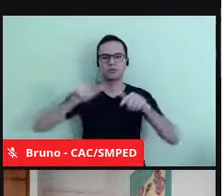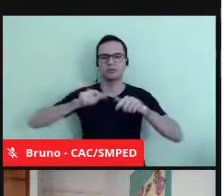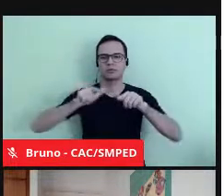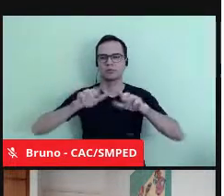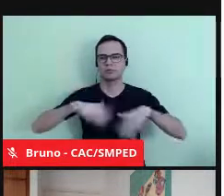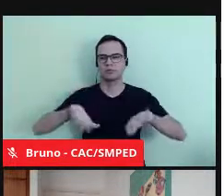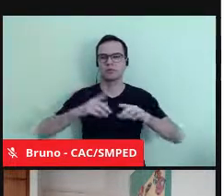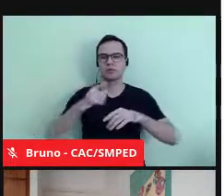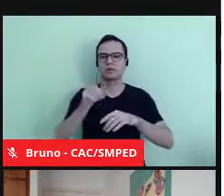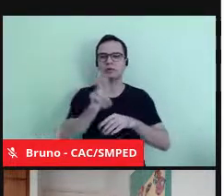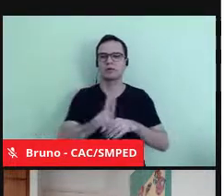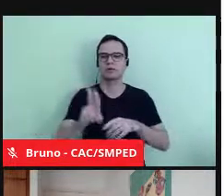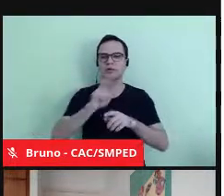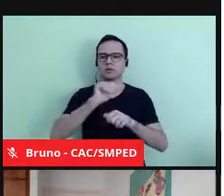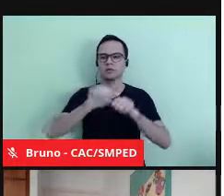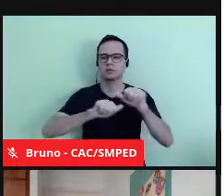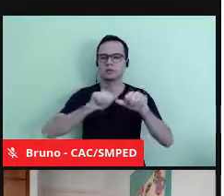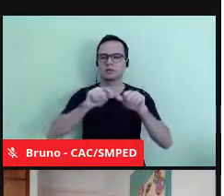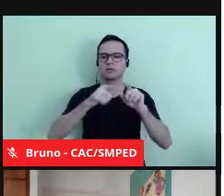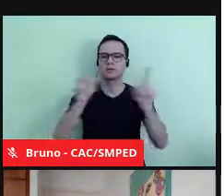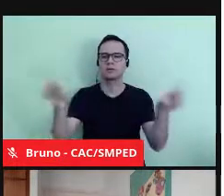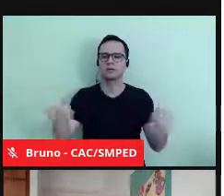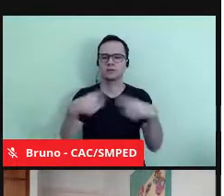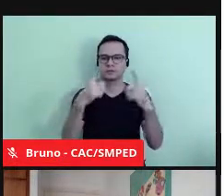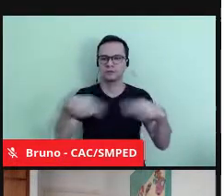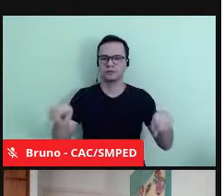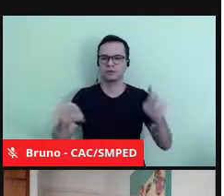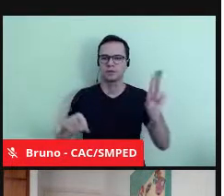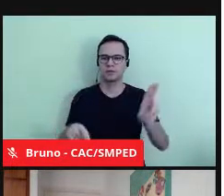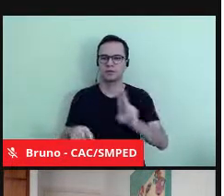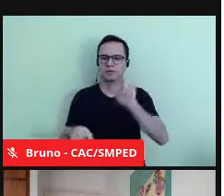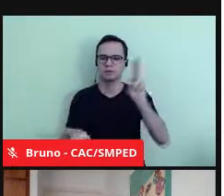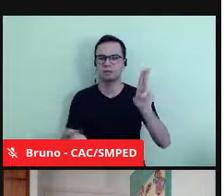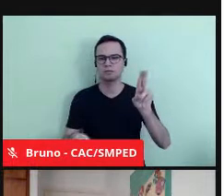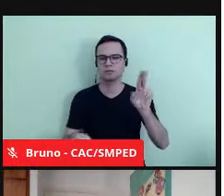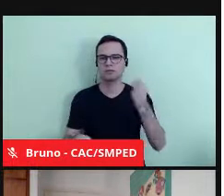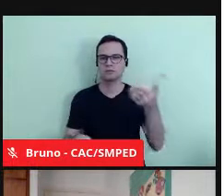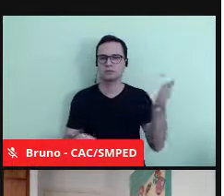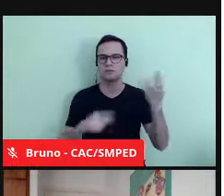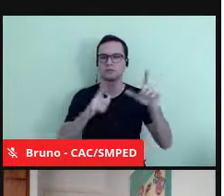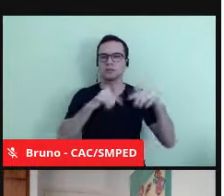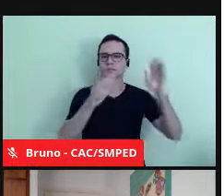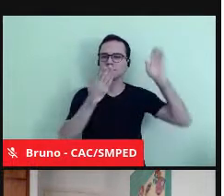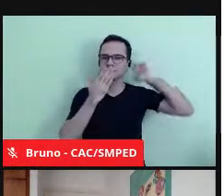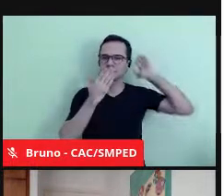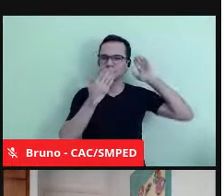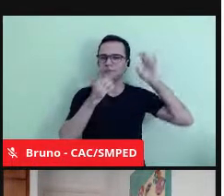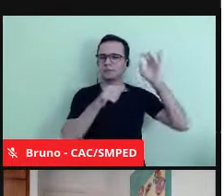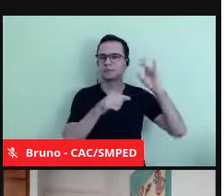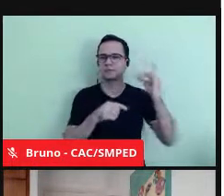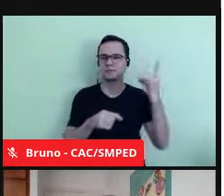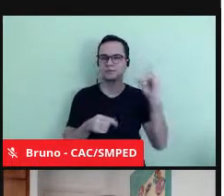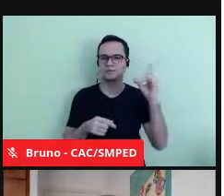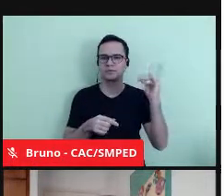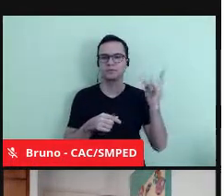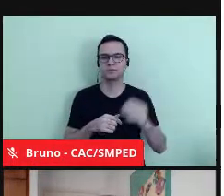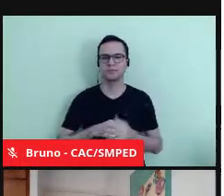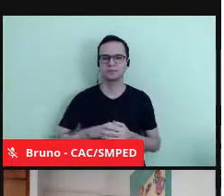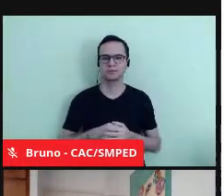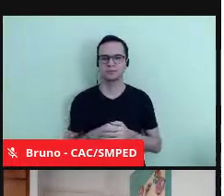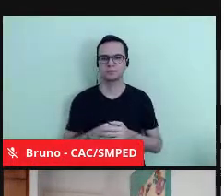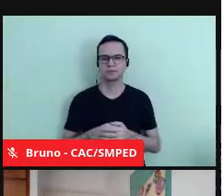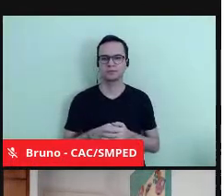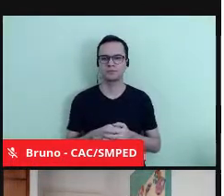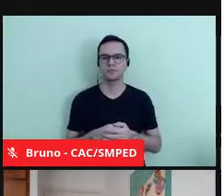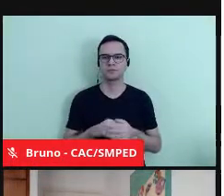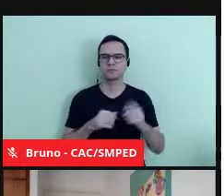Esse é um instrumento musical usado pelos povos indígenas do altiplano andino.